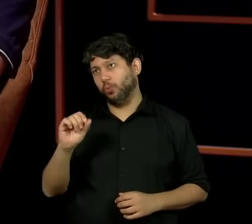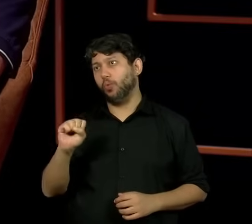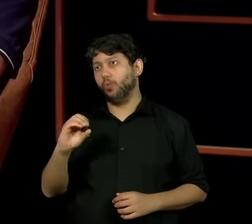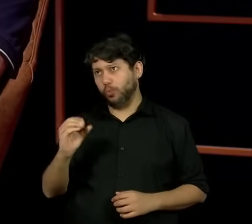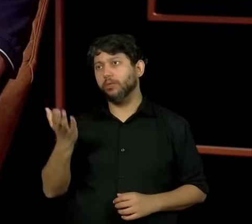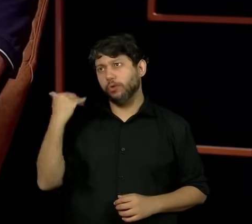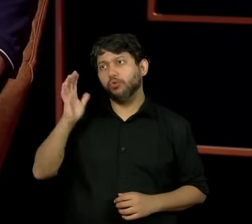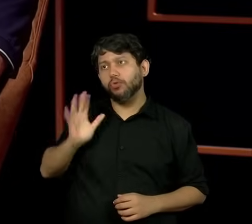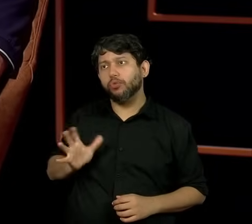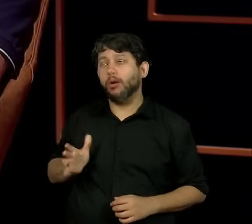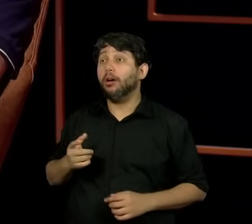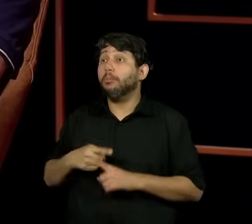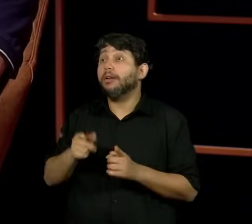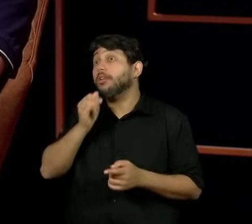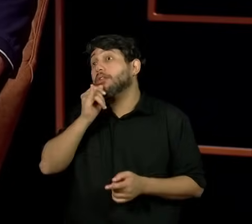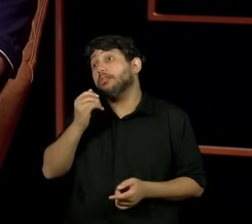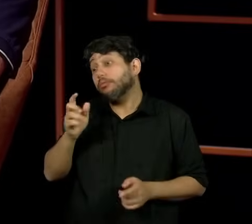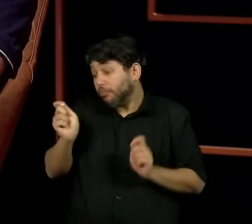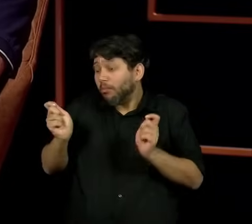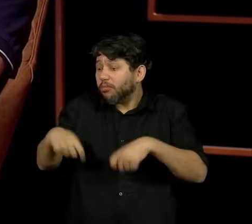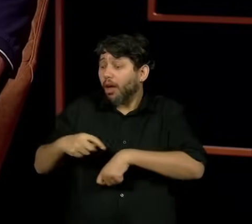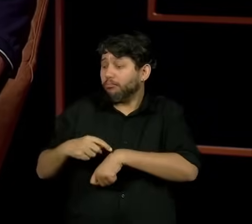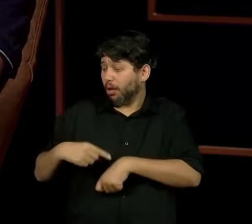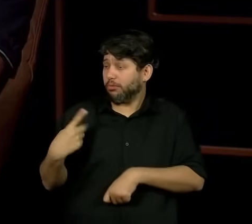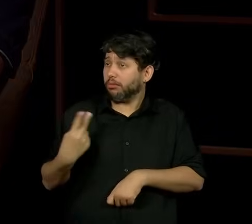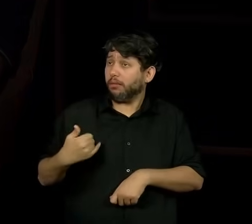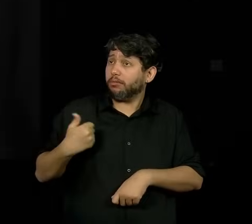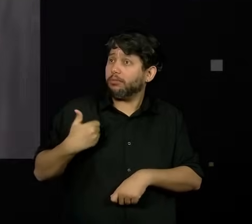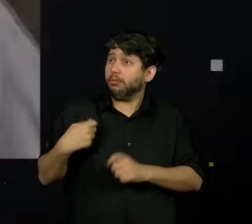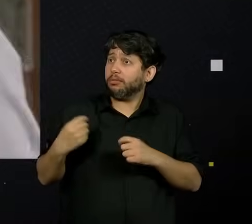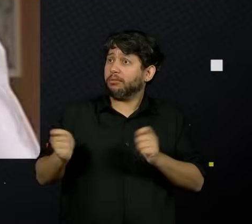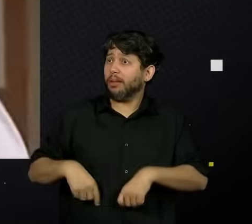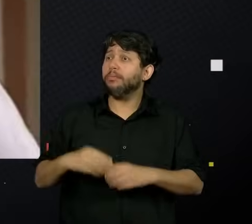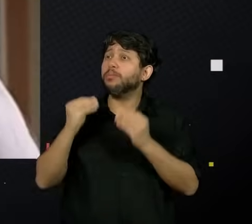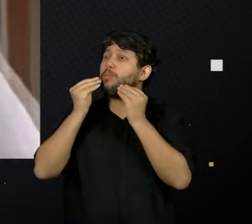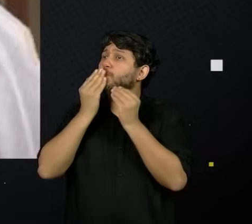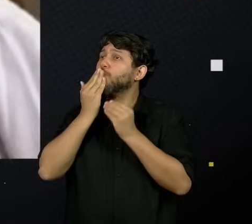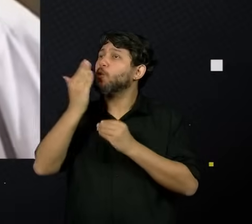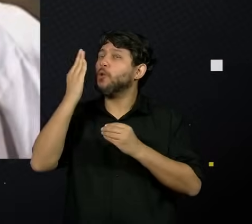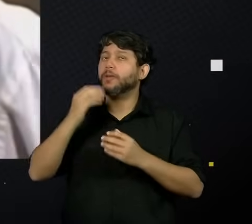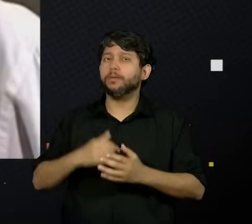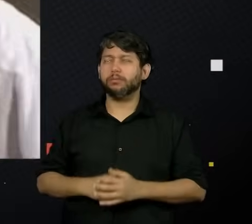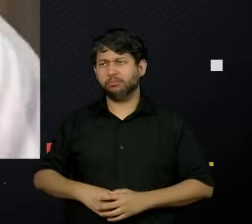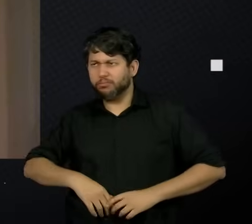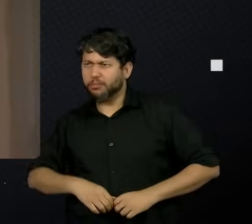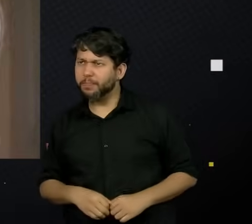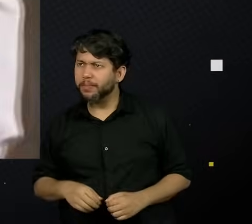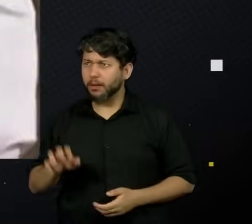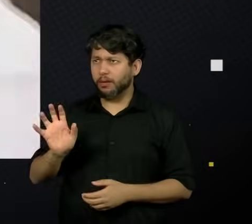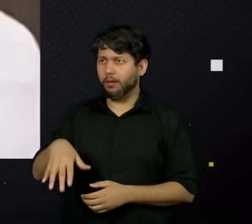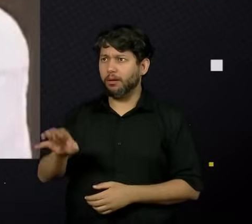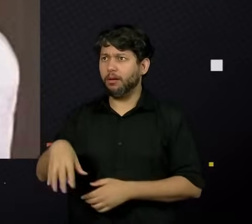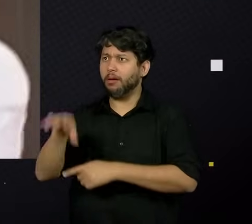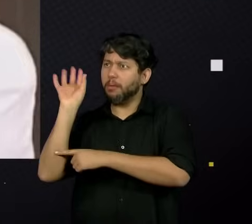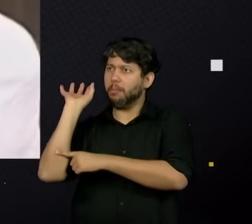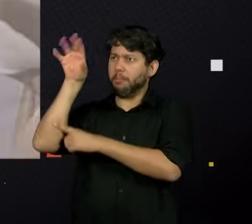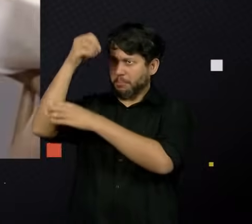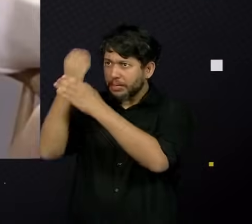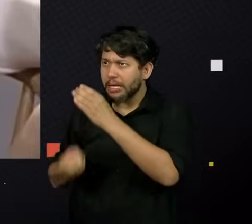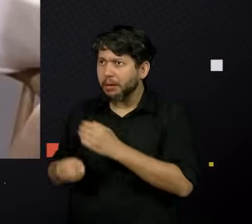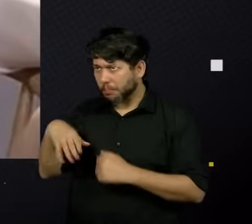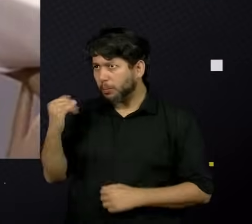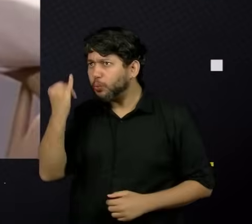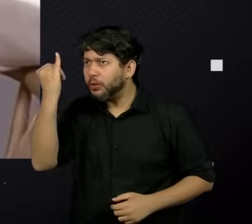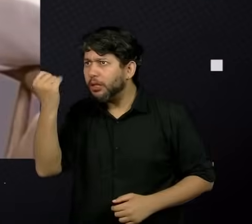fazer. Um beijo para vocês, queridos. Quer dizer que jogar basquete é mais importante do que vir almoçar com o pai, não